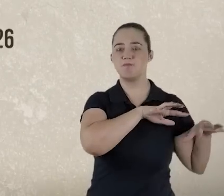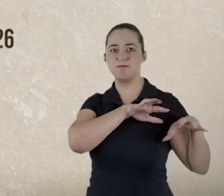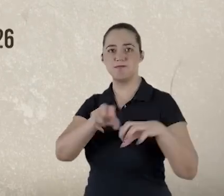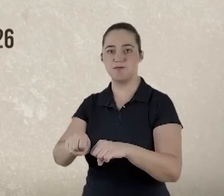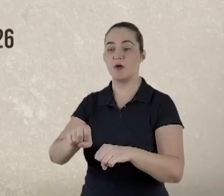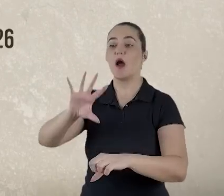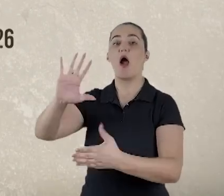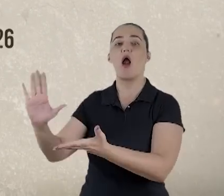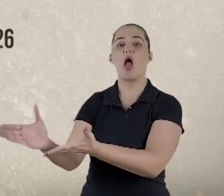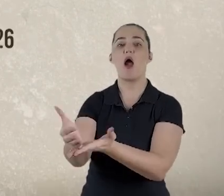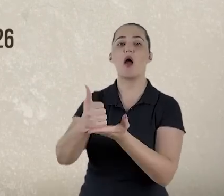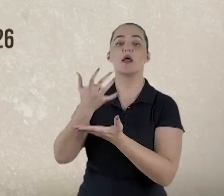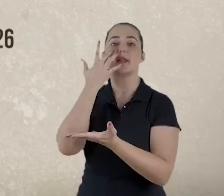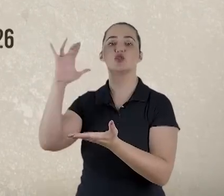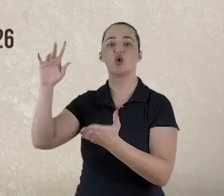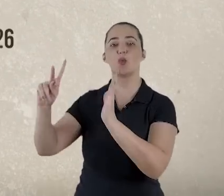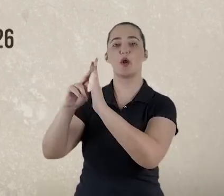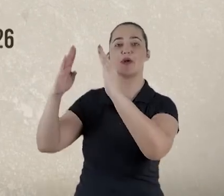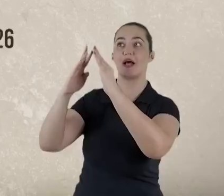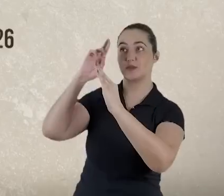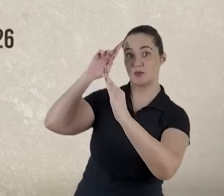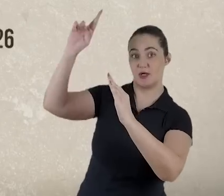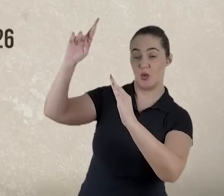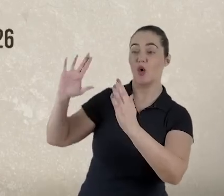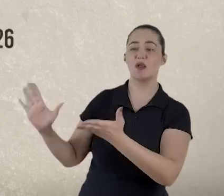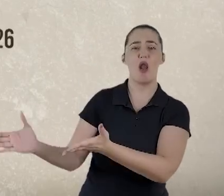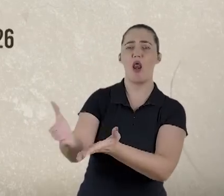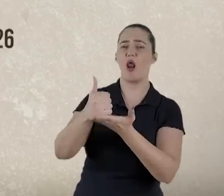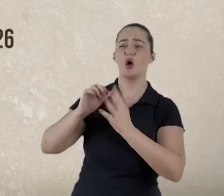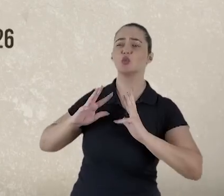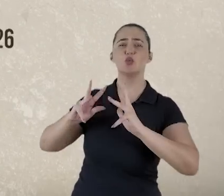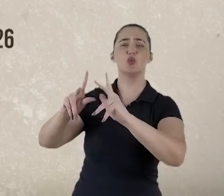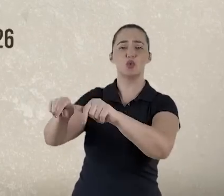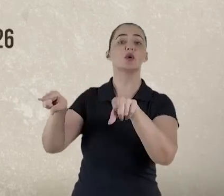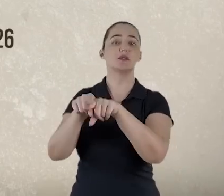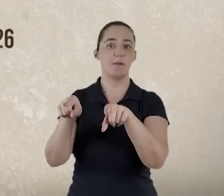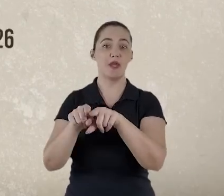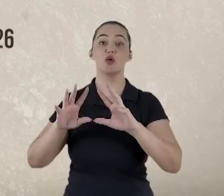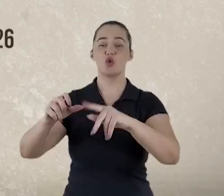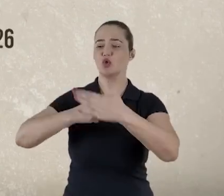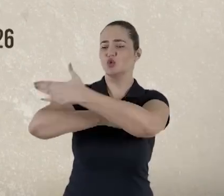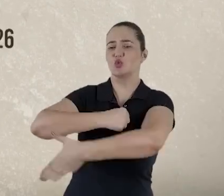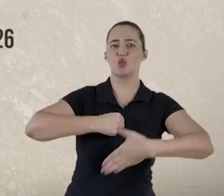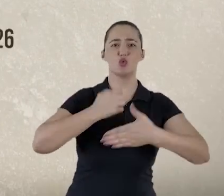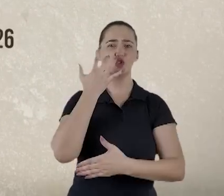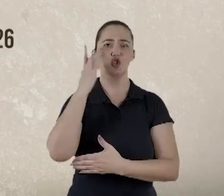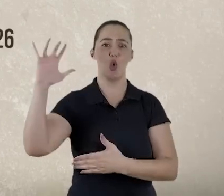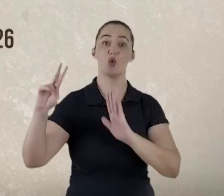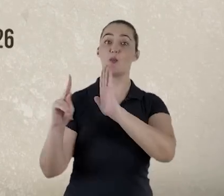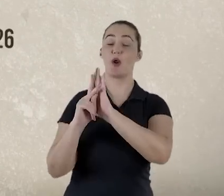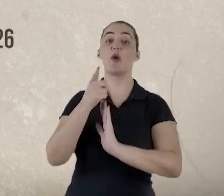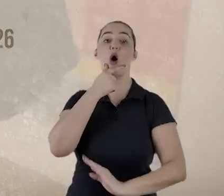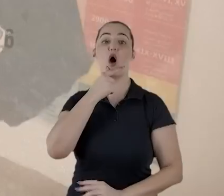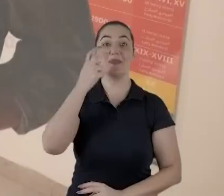da casa do Senhor e os tesouros do palácio real. Levou tudo, inclusive todos os escudos de ouro que Salomão